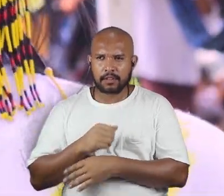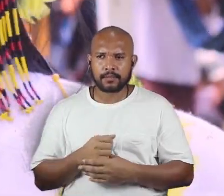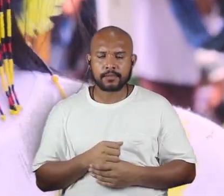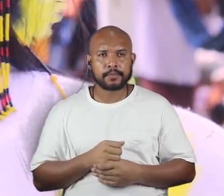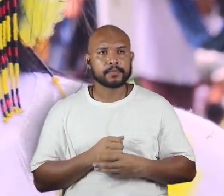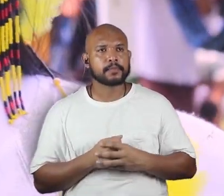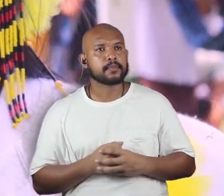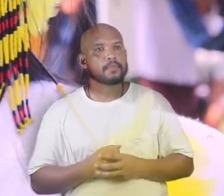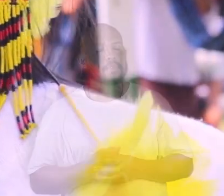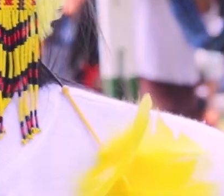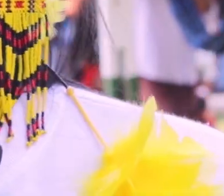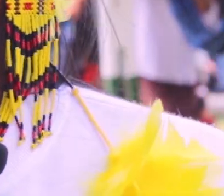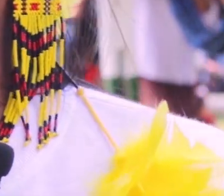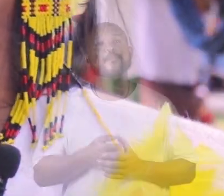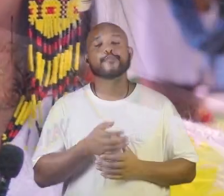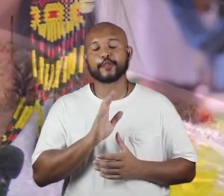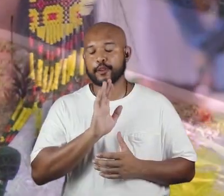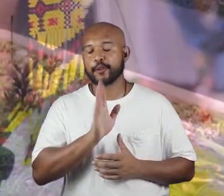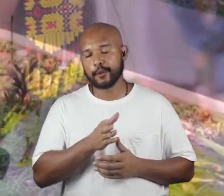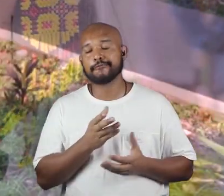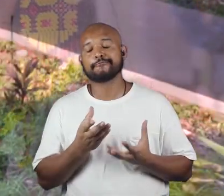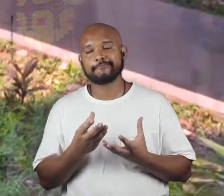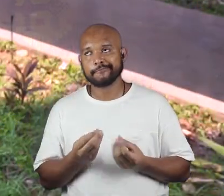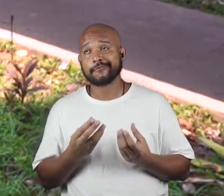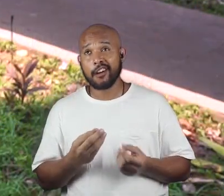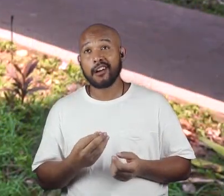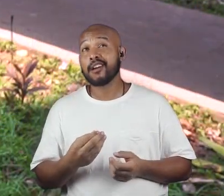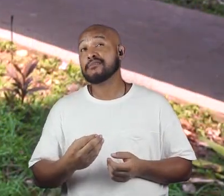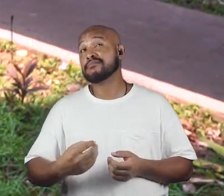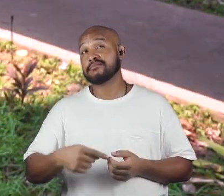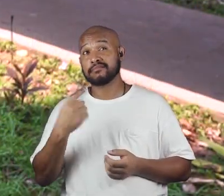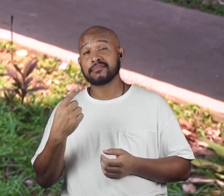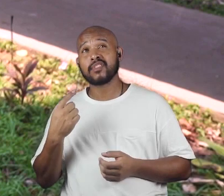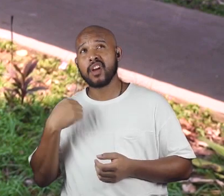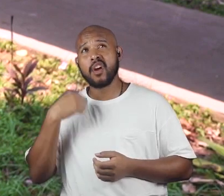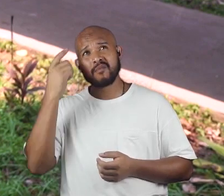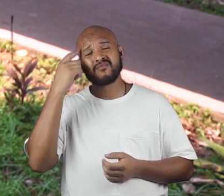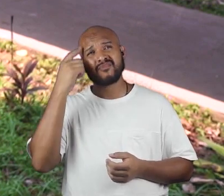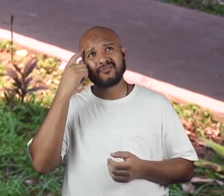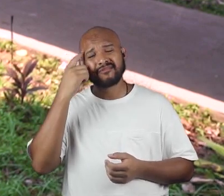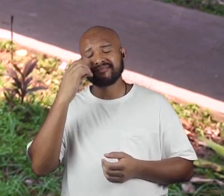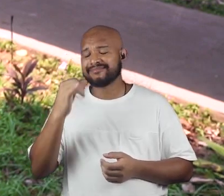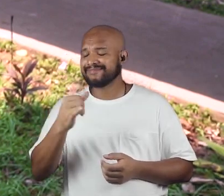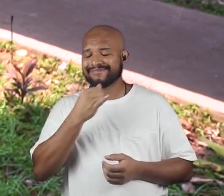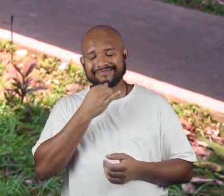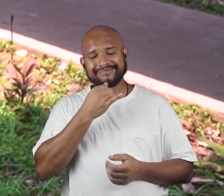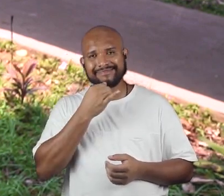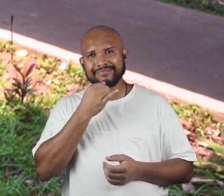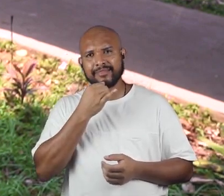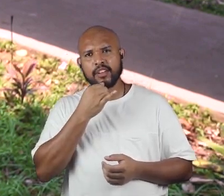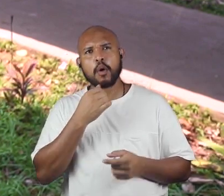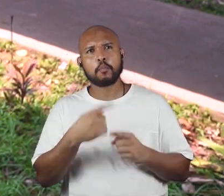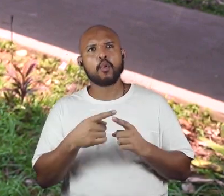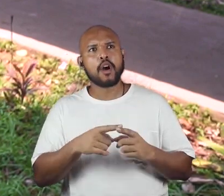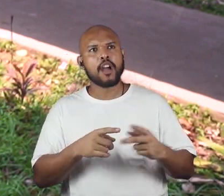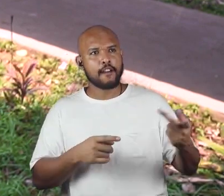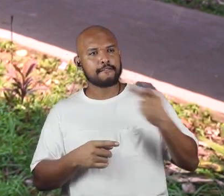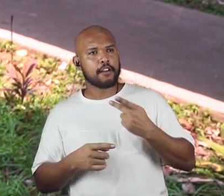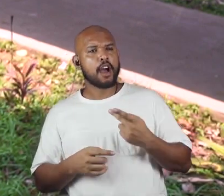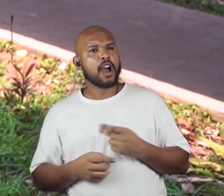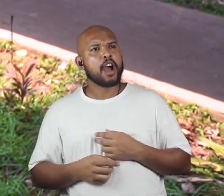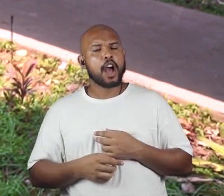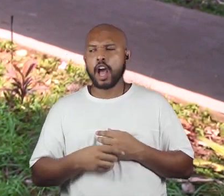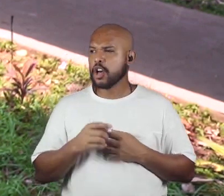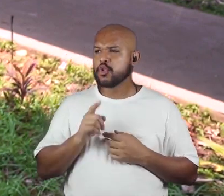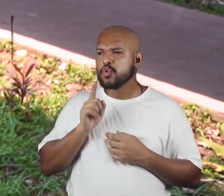situação? Muito sim. Primeiramente, que me deixou triste foi que eu não iria conseguir cursar a universidade,